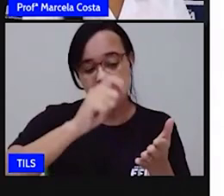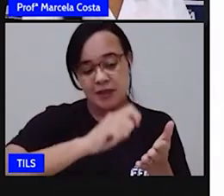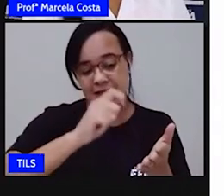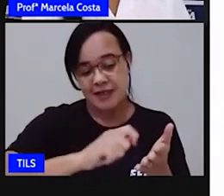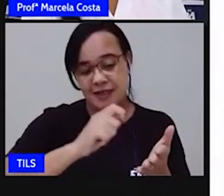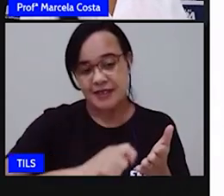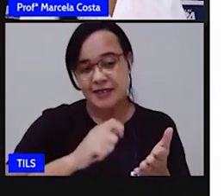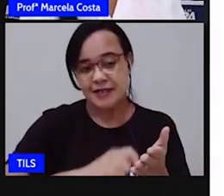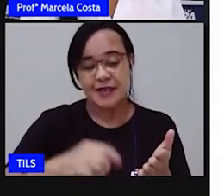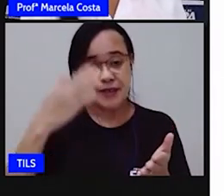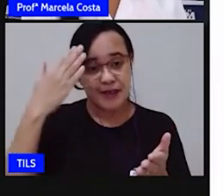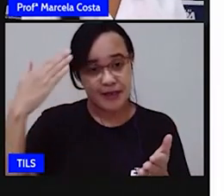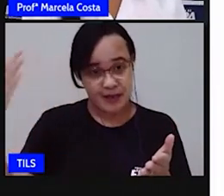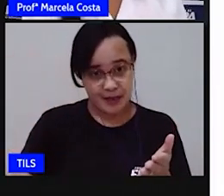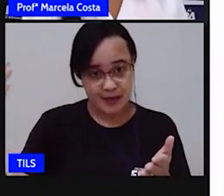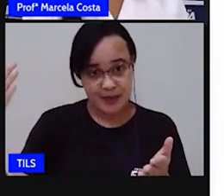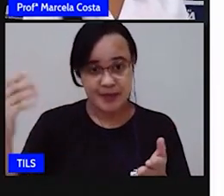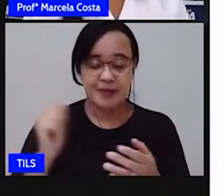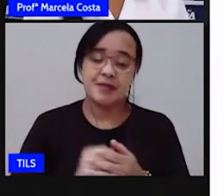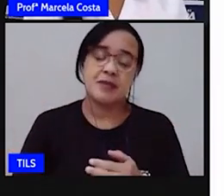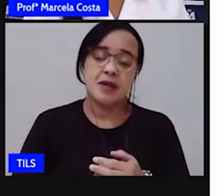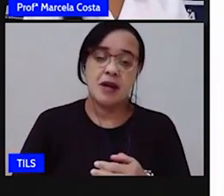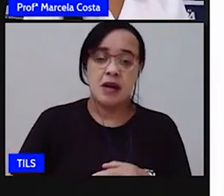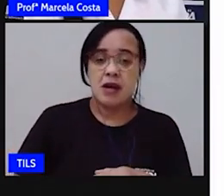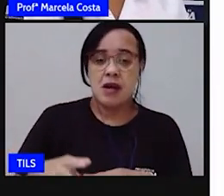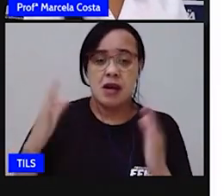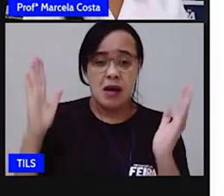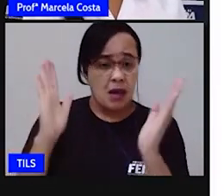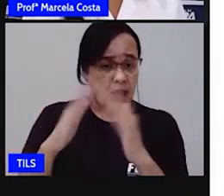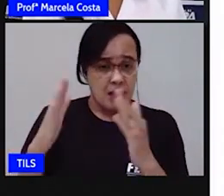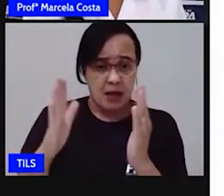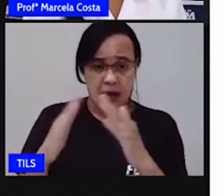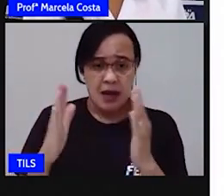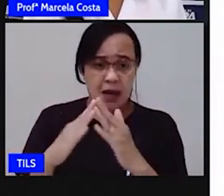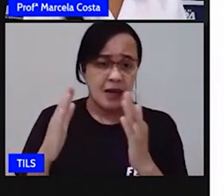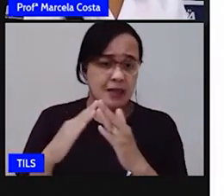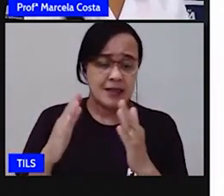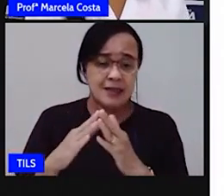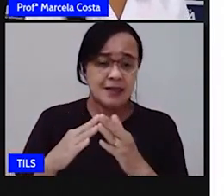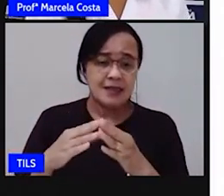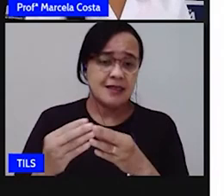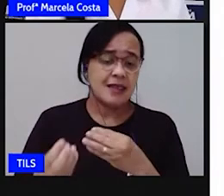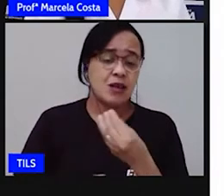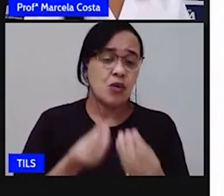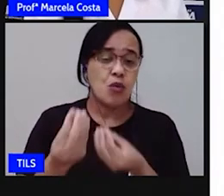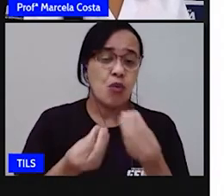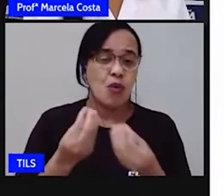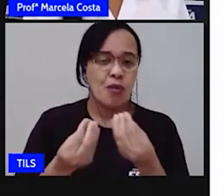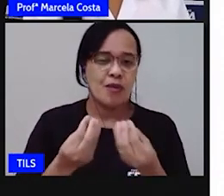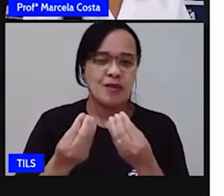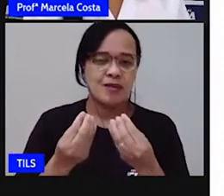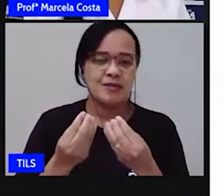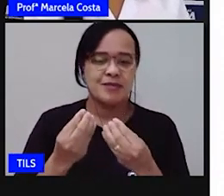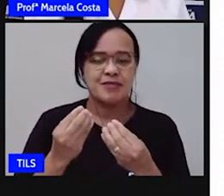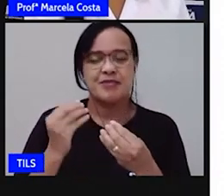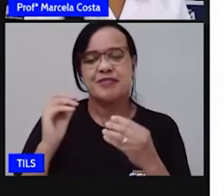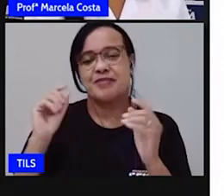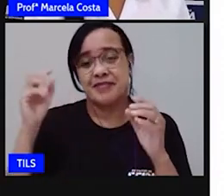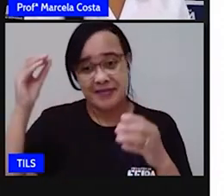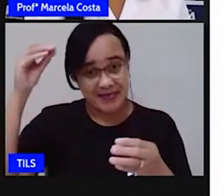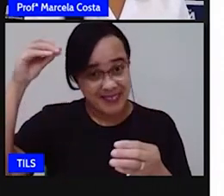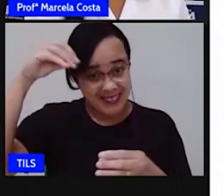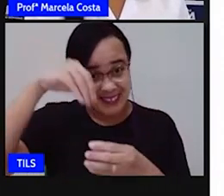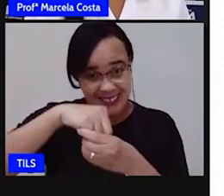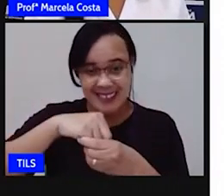Era uma casa, muito